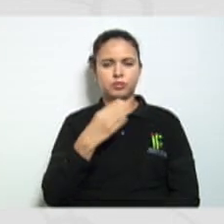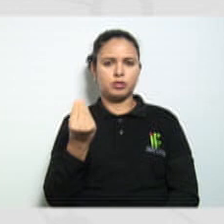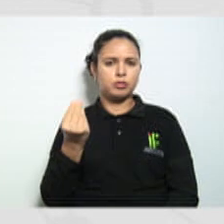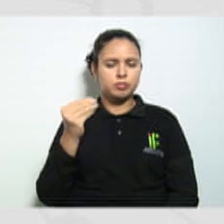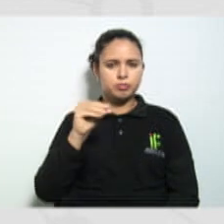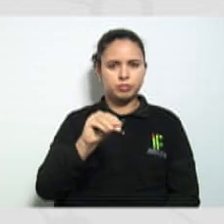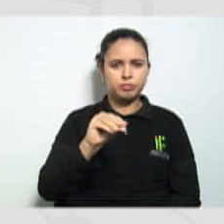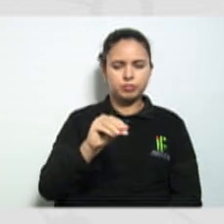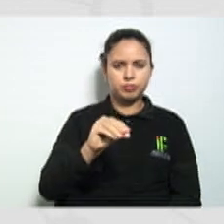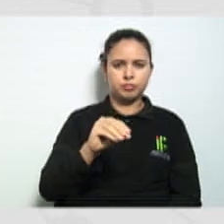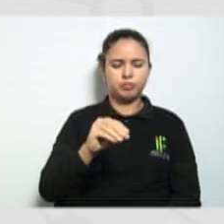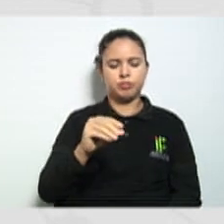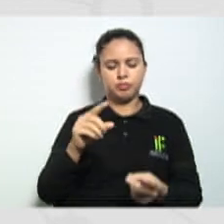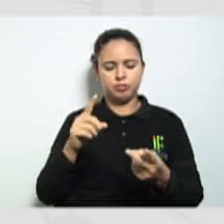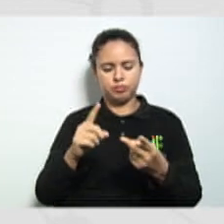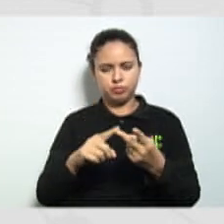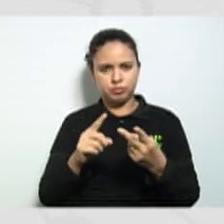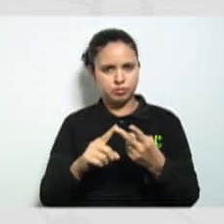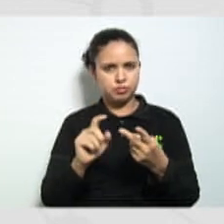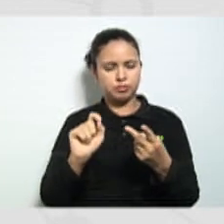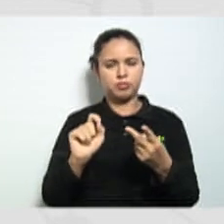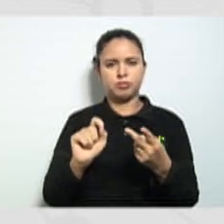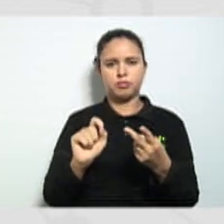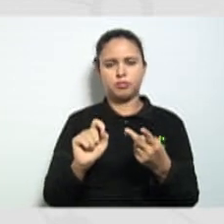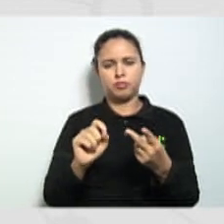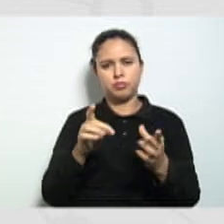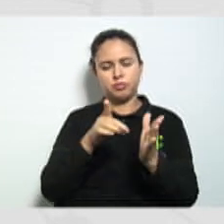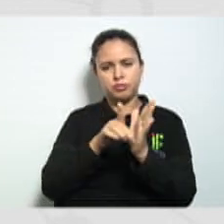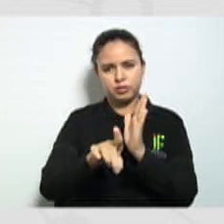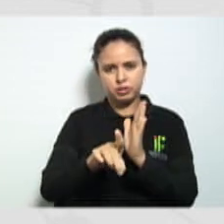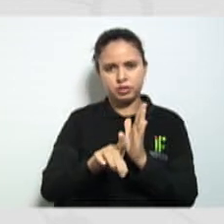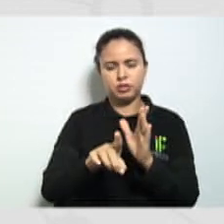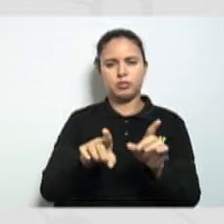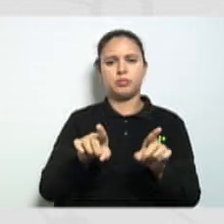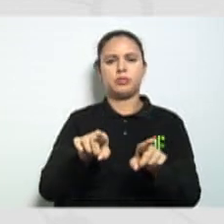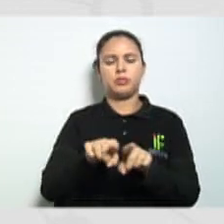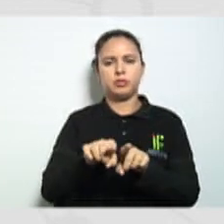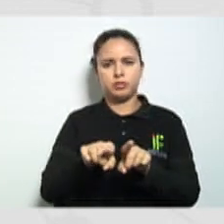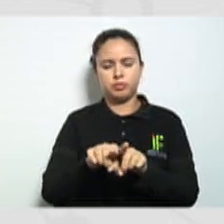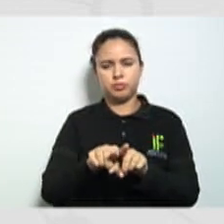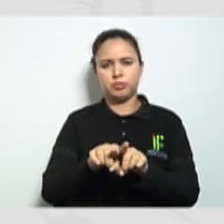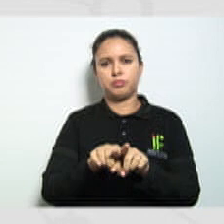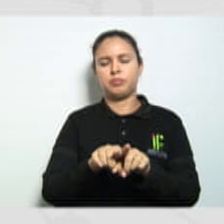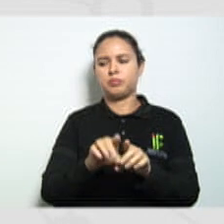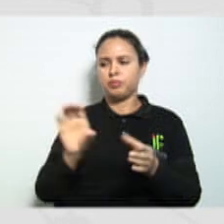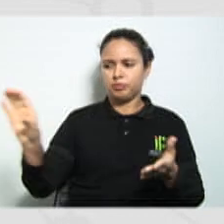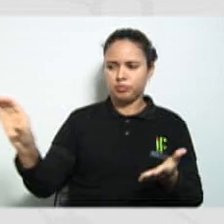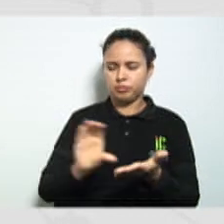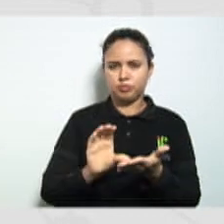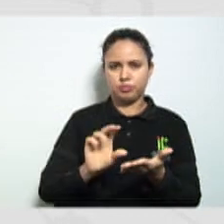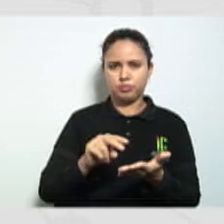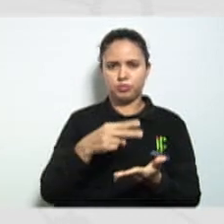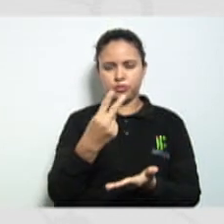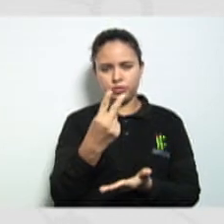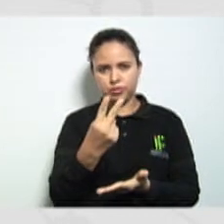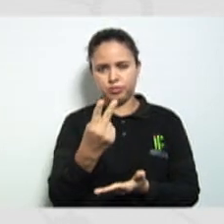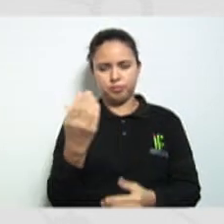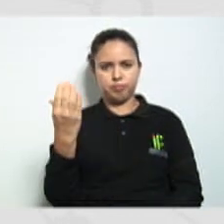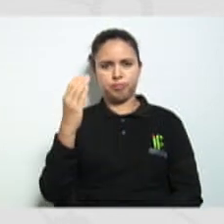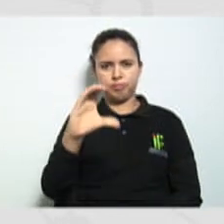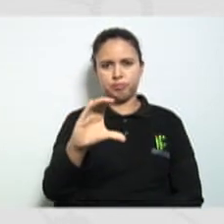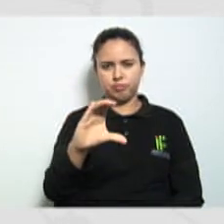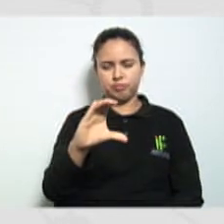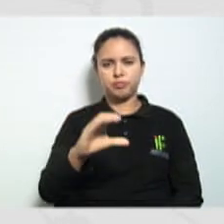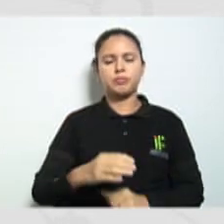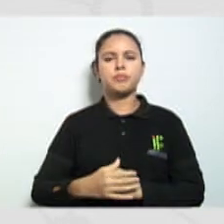de segunda fórmula, um débito e 2 créditos. Continuando